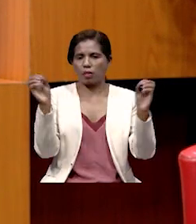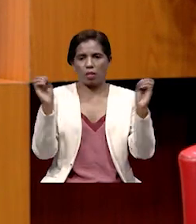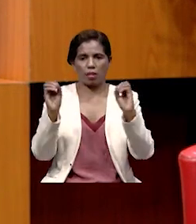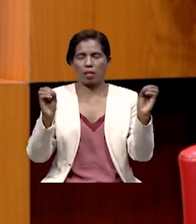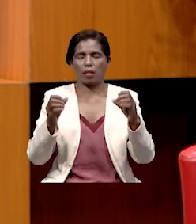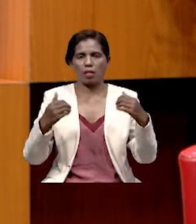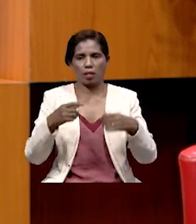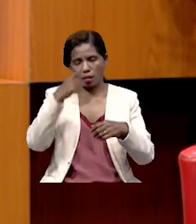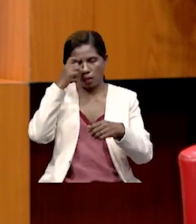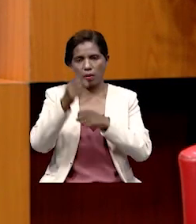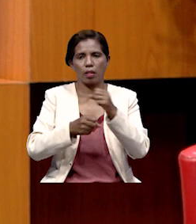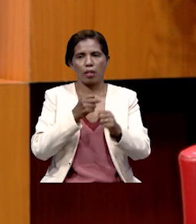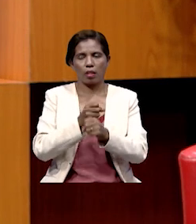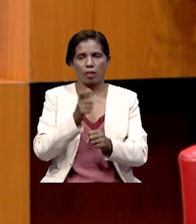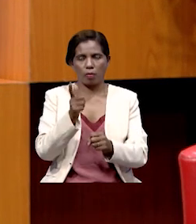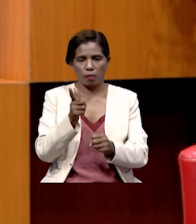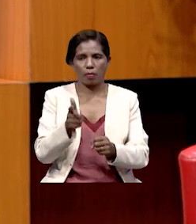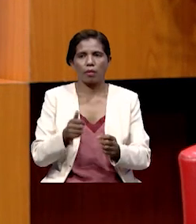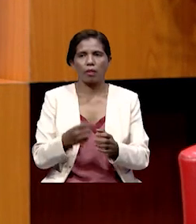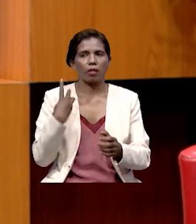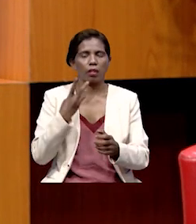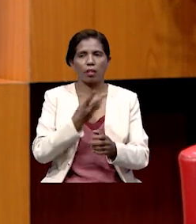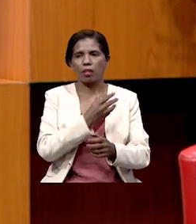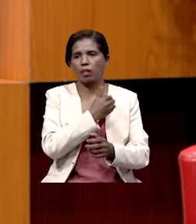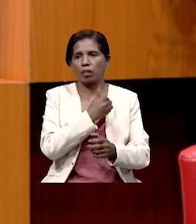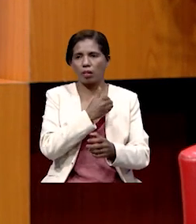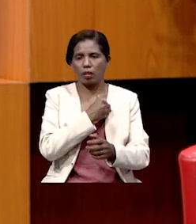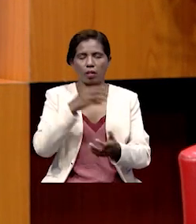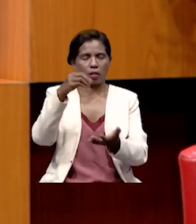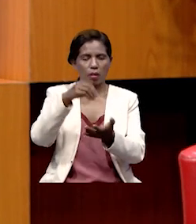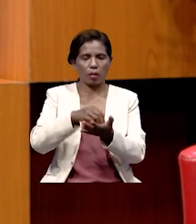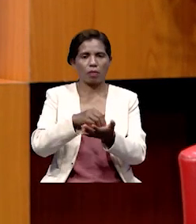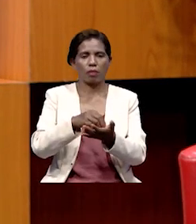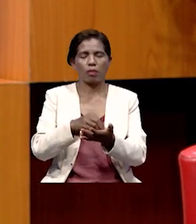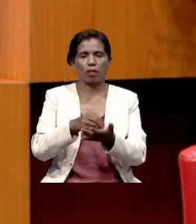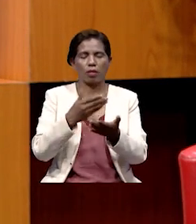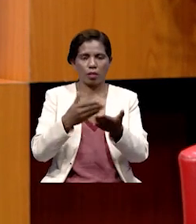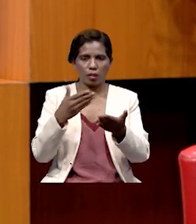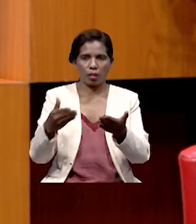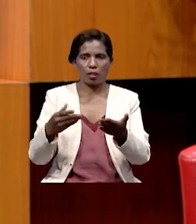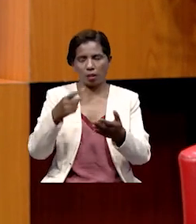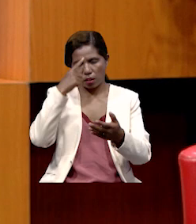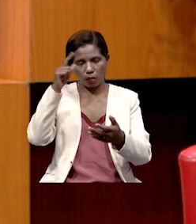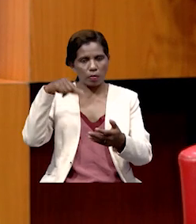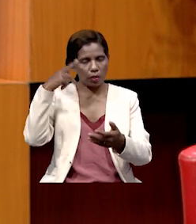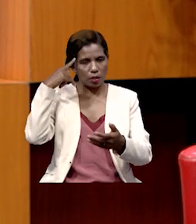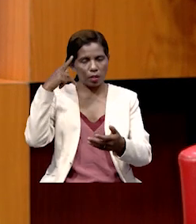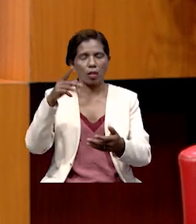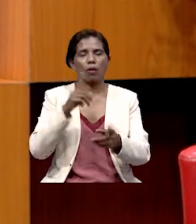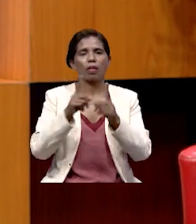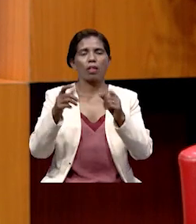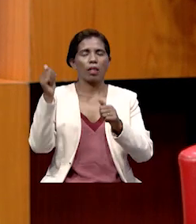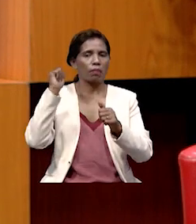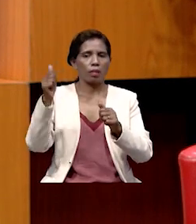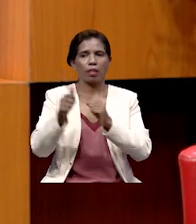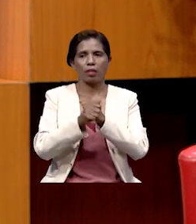Tamanema tinang ruanulona, e te se lhe consegue surplus produto ida, tara politik sira gosta hal kuali e kampanye mesti asau nela